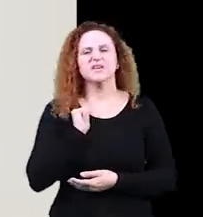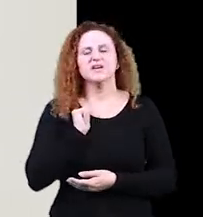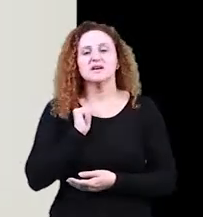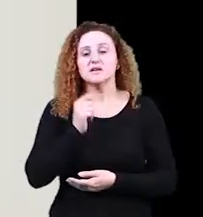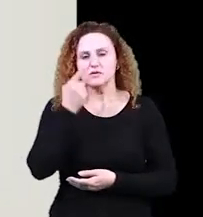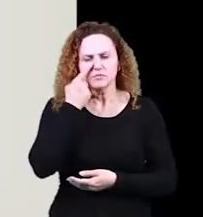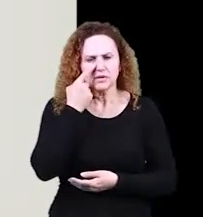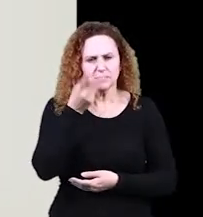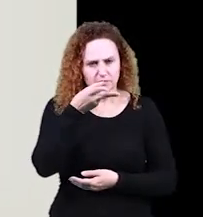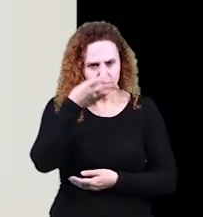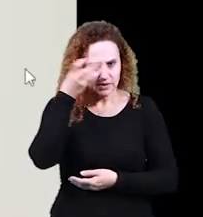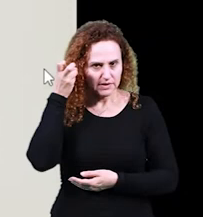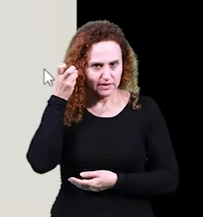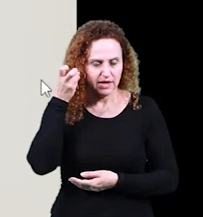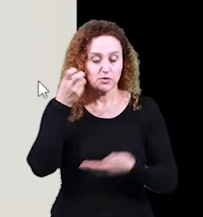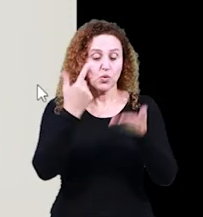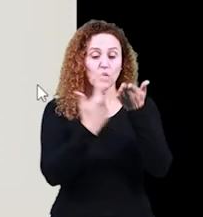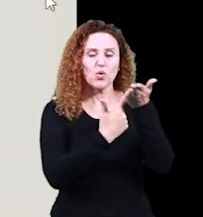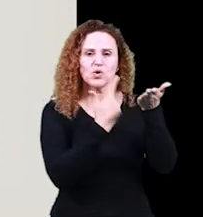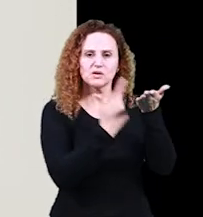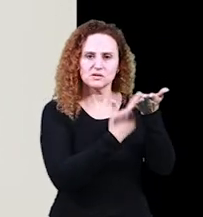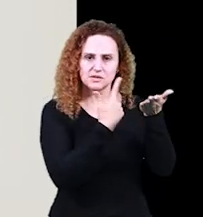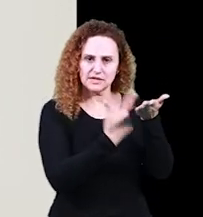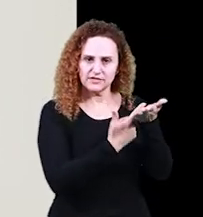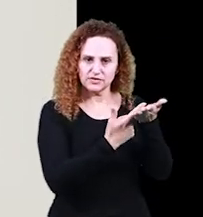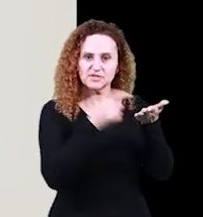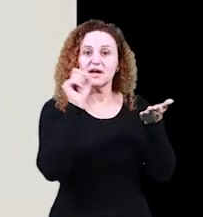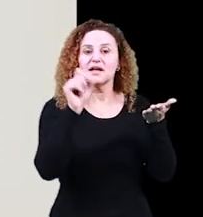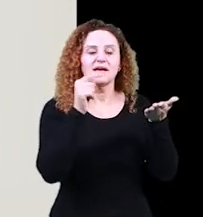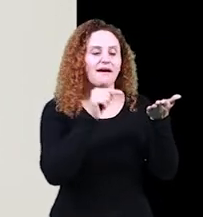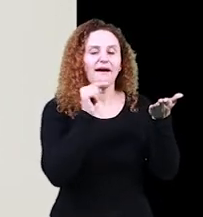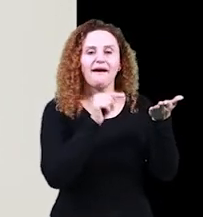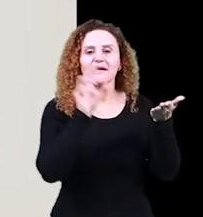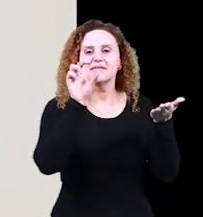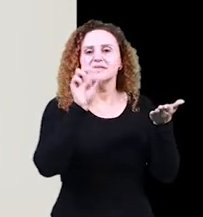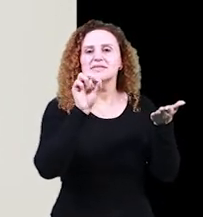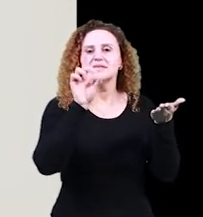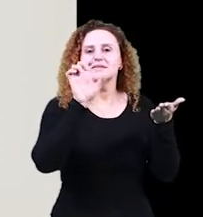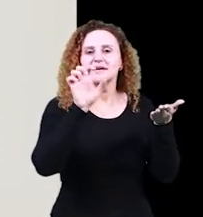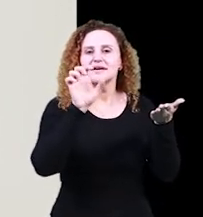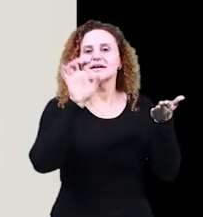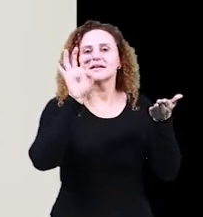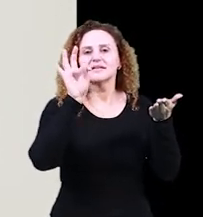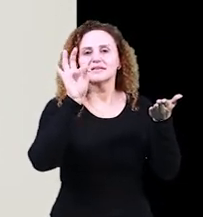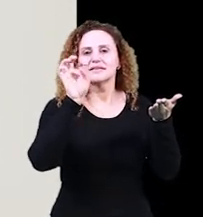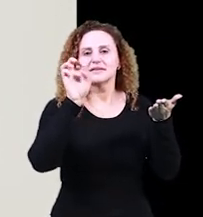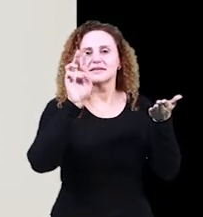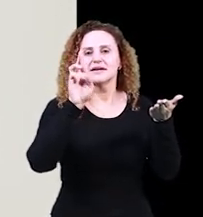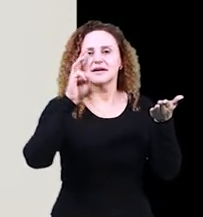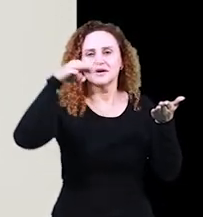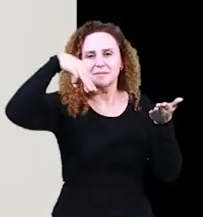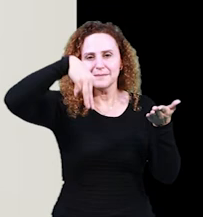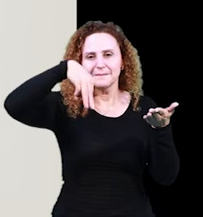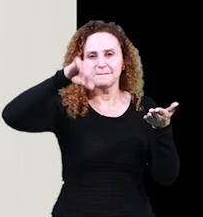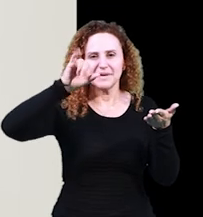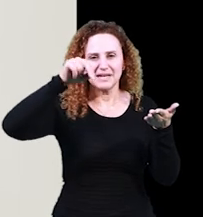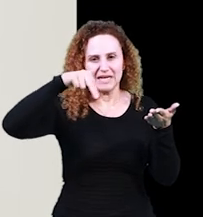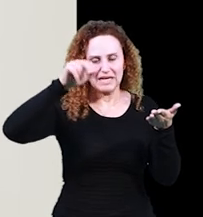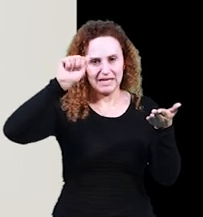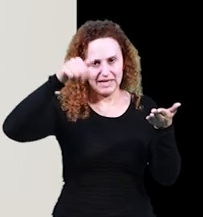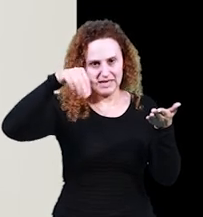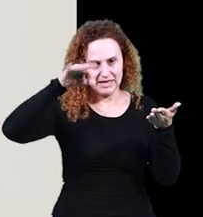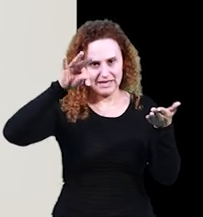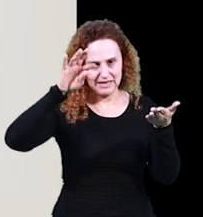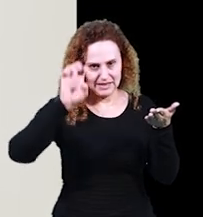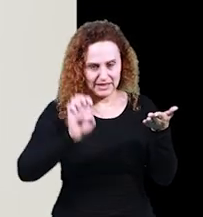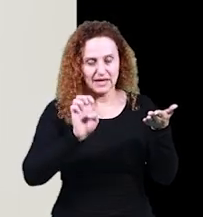o determinante e outro nome que estão os livros é interessante é que não é vocês aprenderem fazer